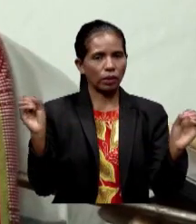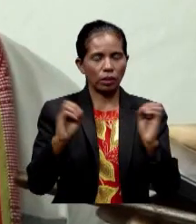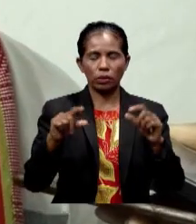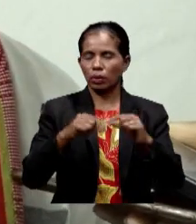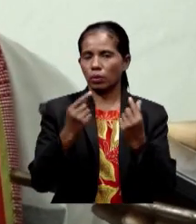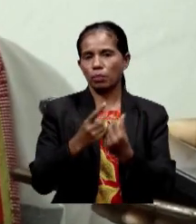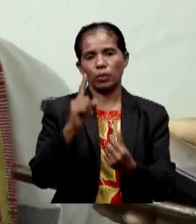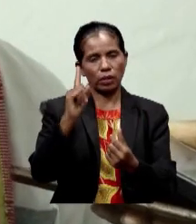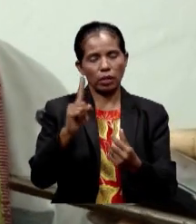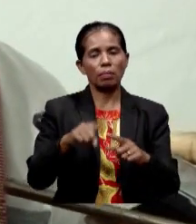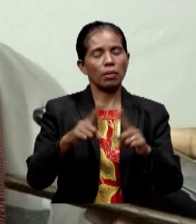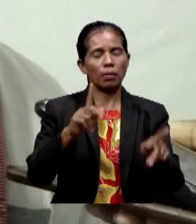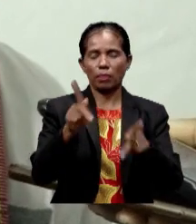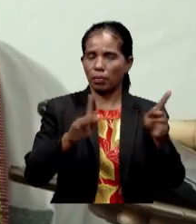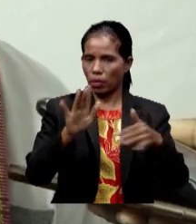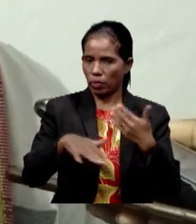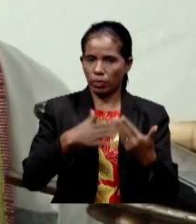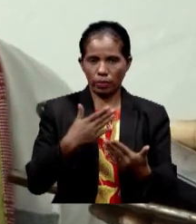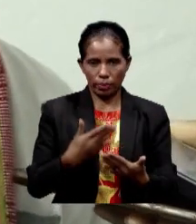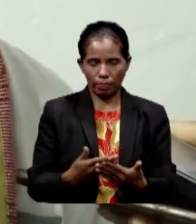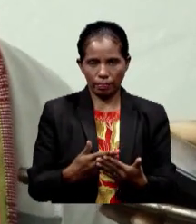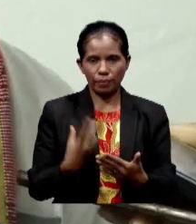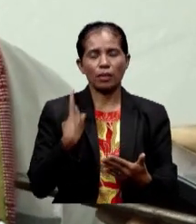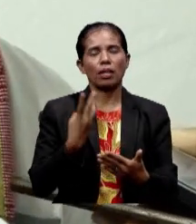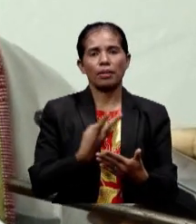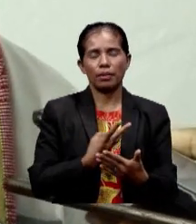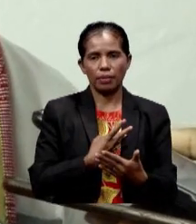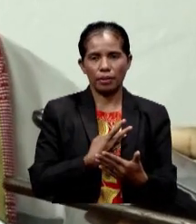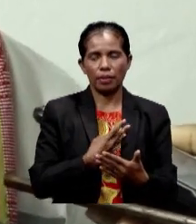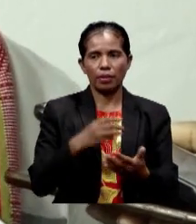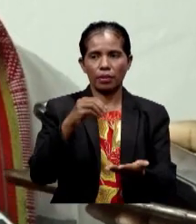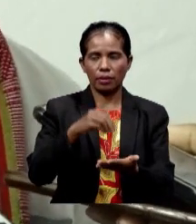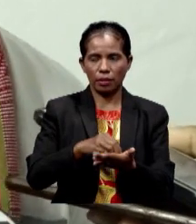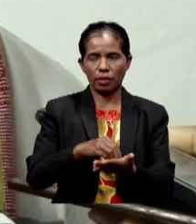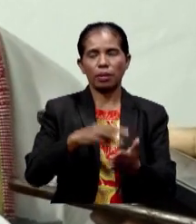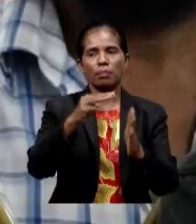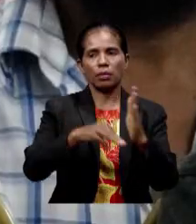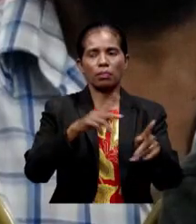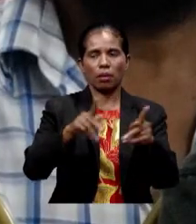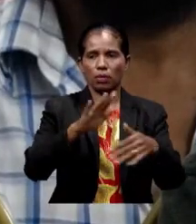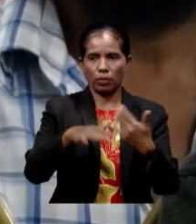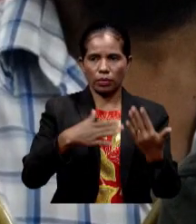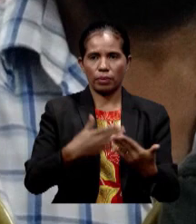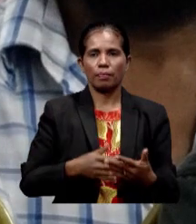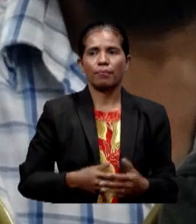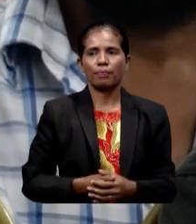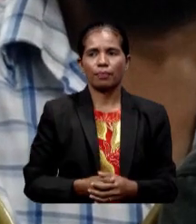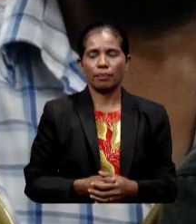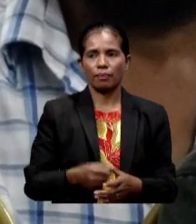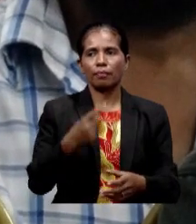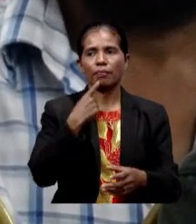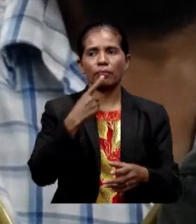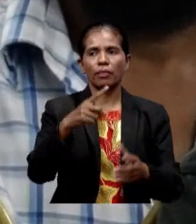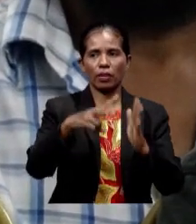idanian ne obra itania ne bekita tau he museum par ba ema hoto Asanami hatutan